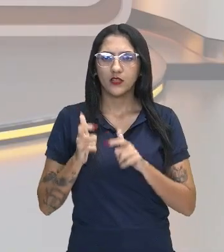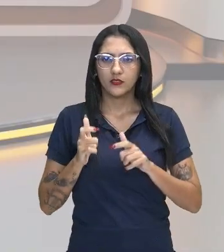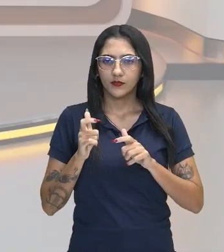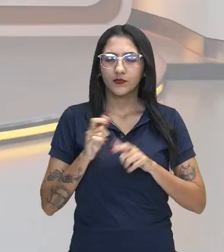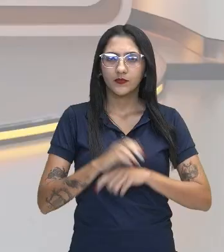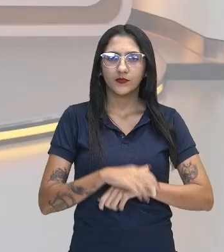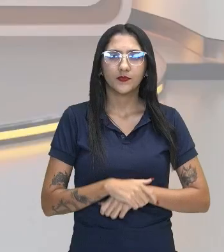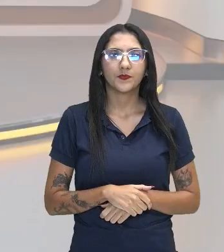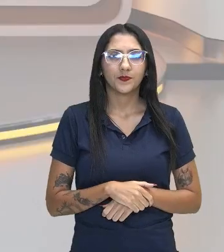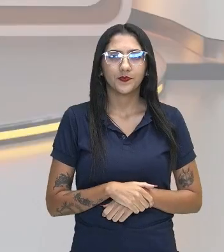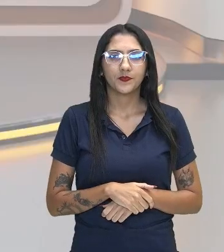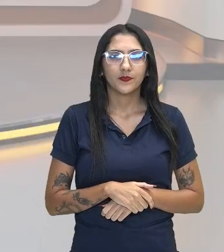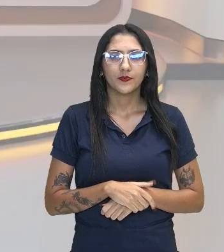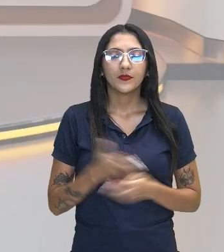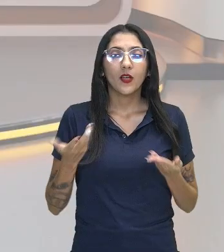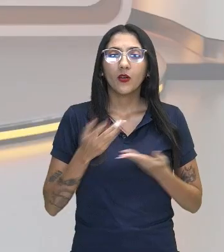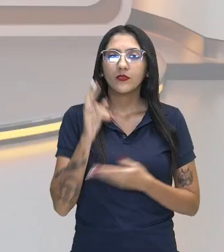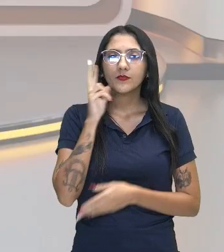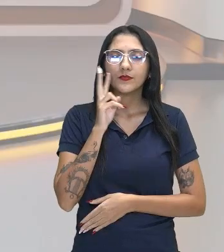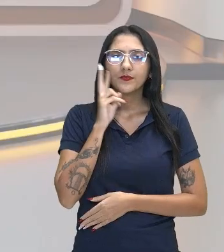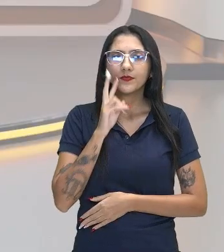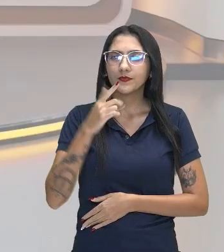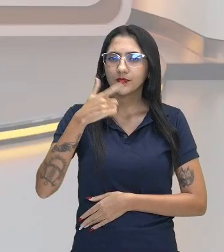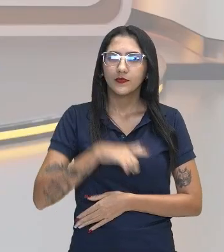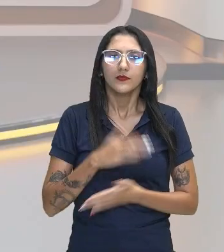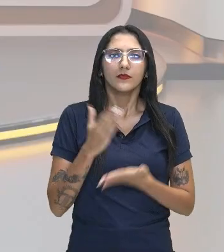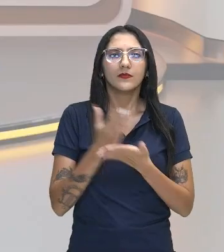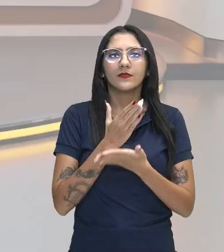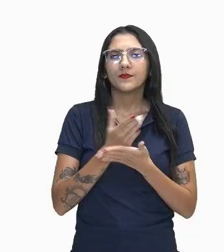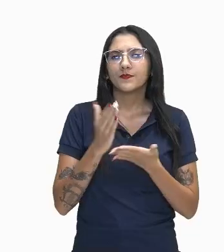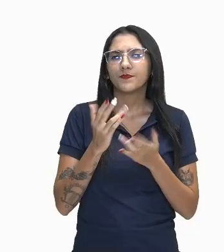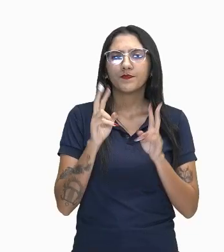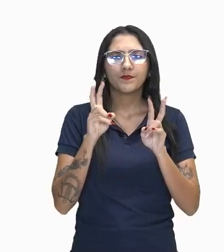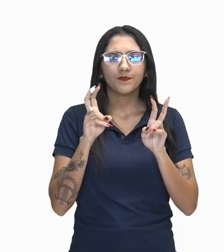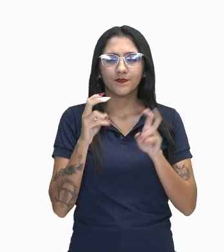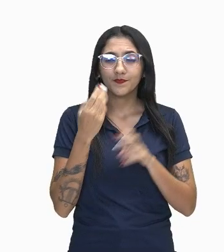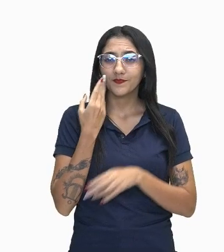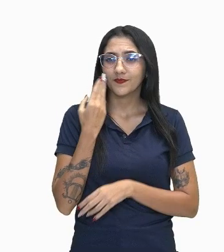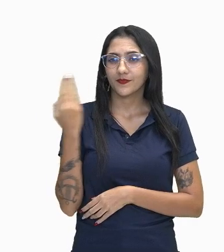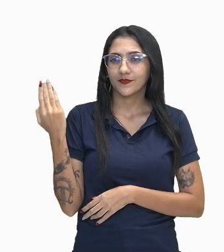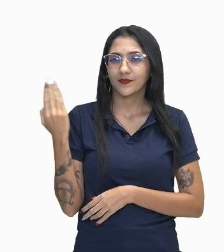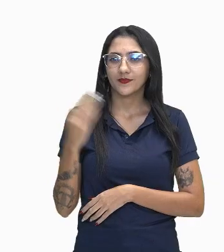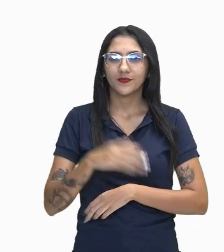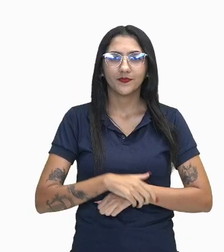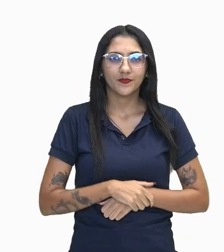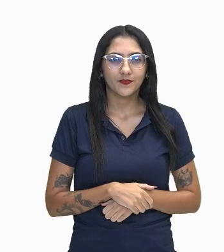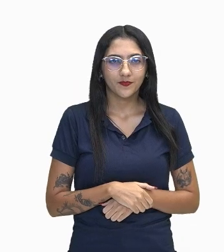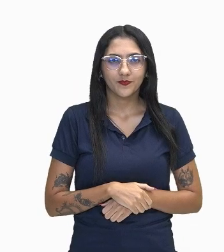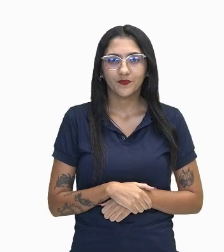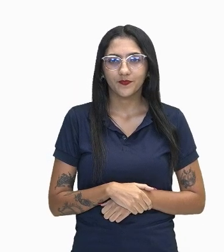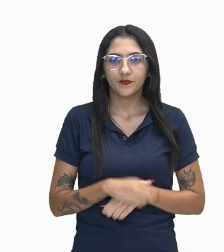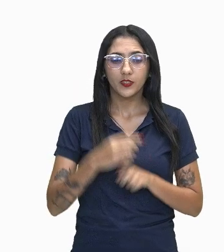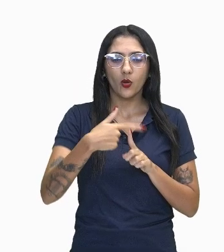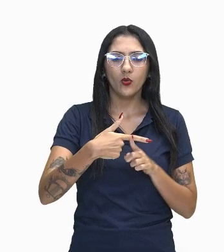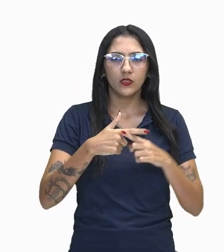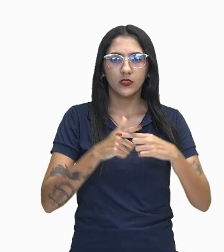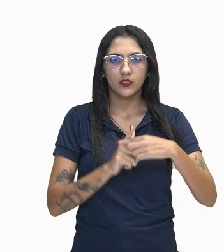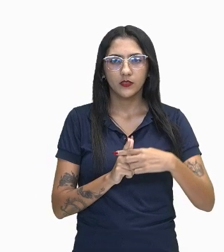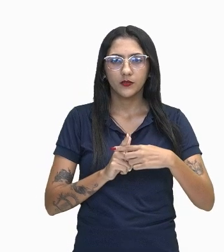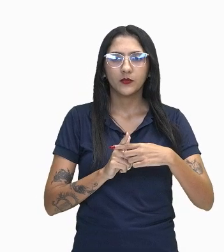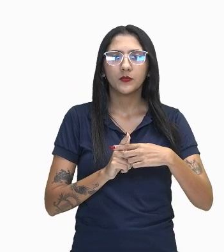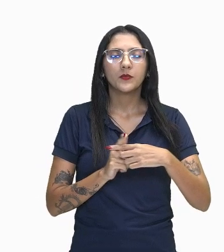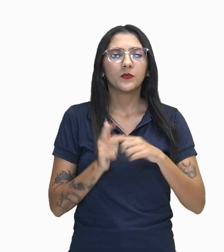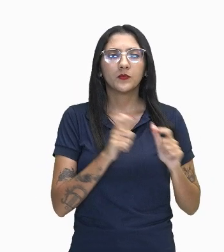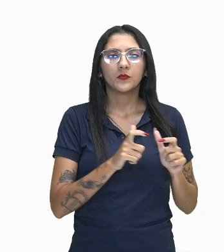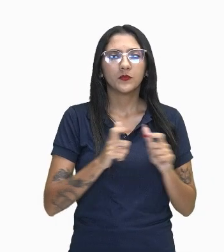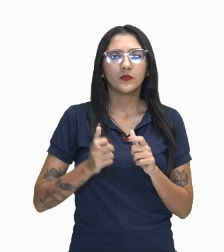vamos relembrar aí algumas situações sobre a orientação geográfica. Então, olha só, a orientação geográfica, gente,